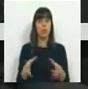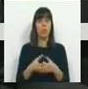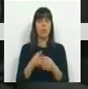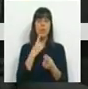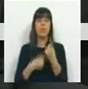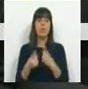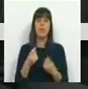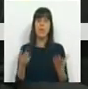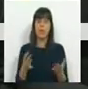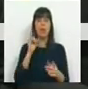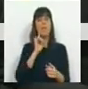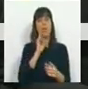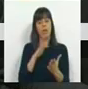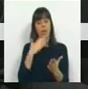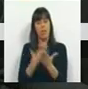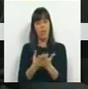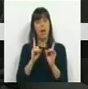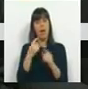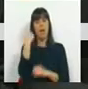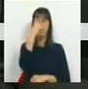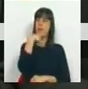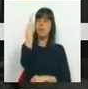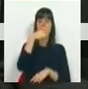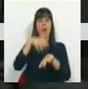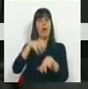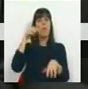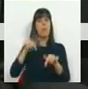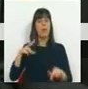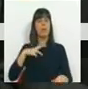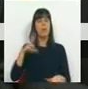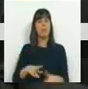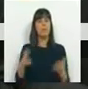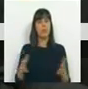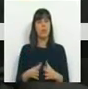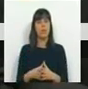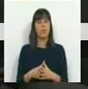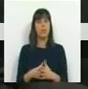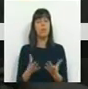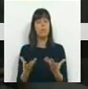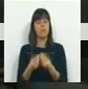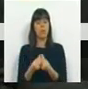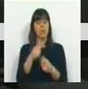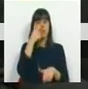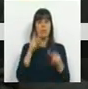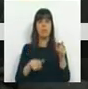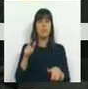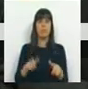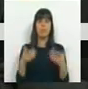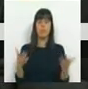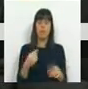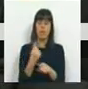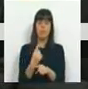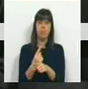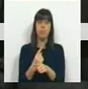comissões de inquérito, valorizando inclusivamente a imagem do Parlamento português junto dos cidadãos e